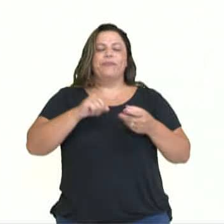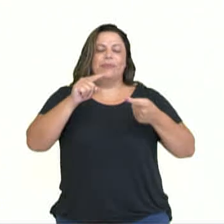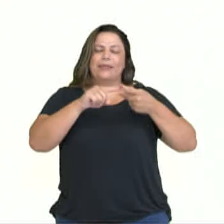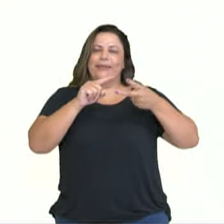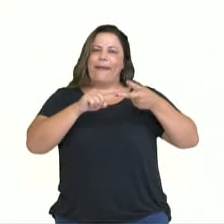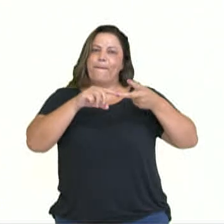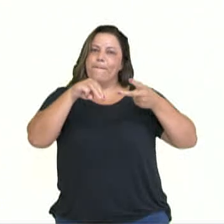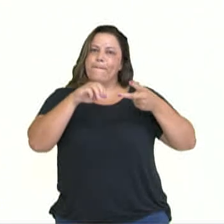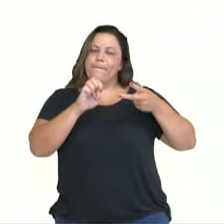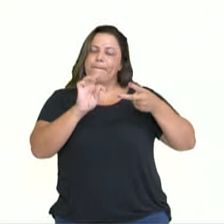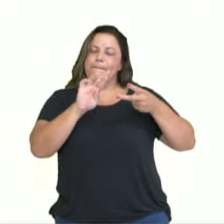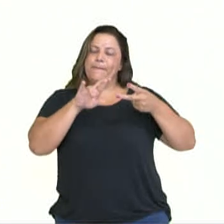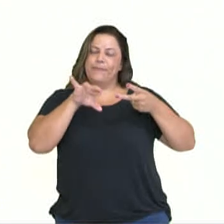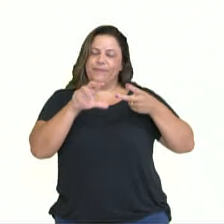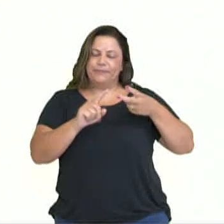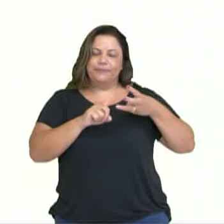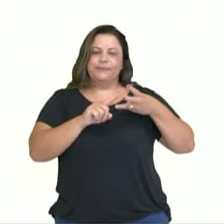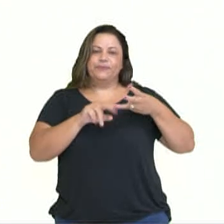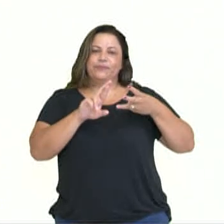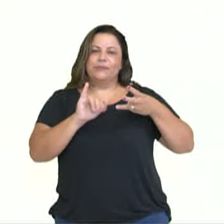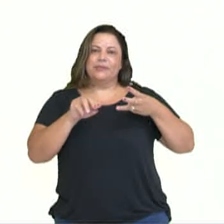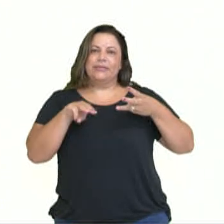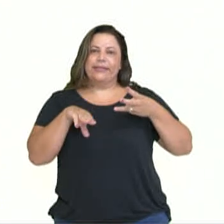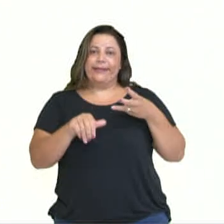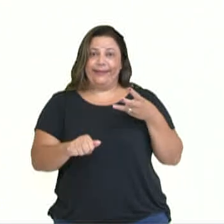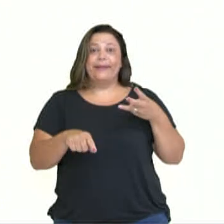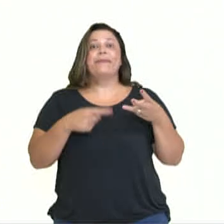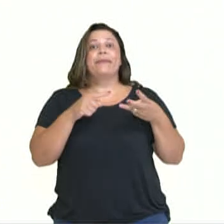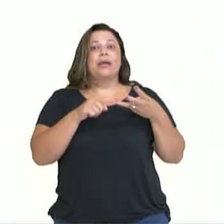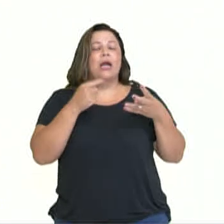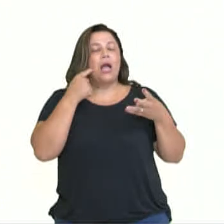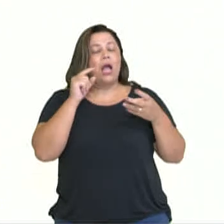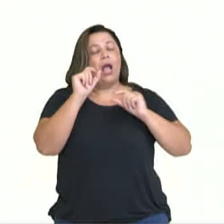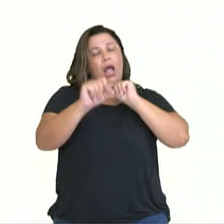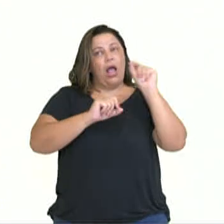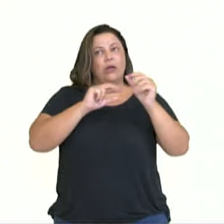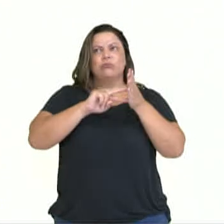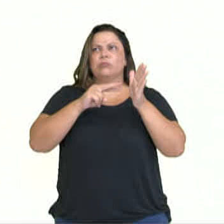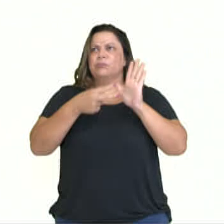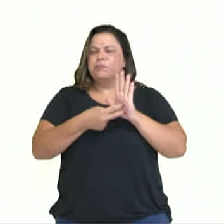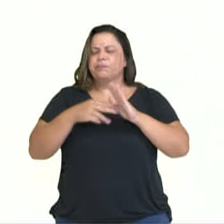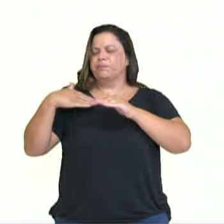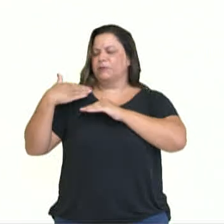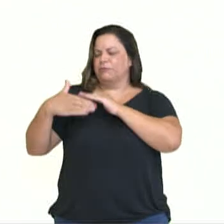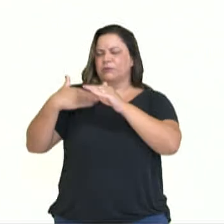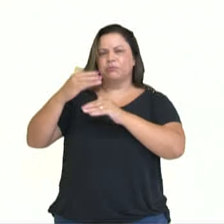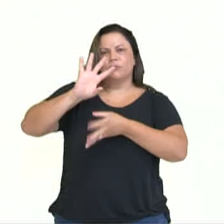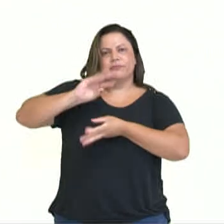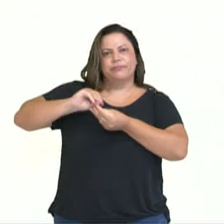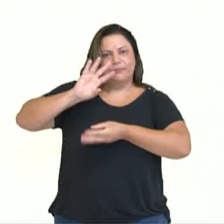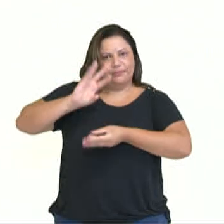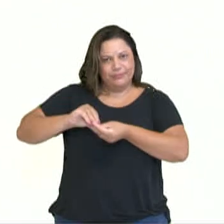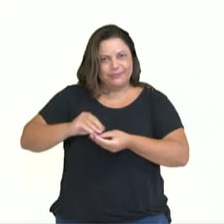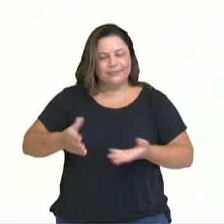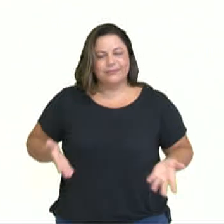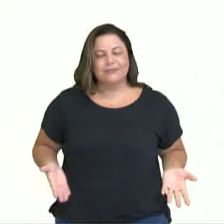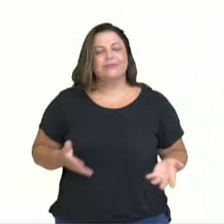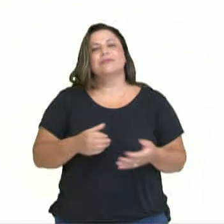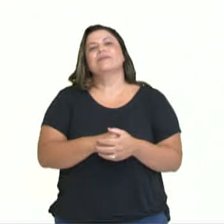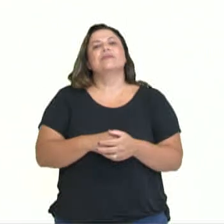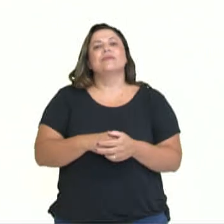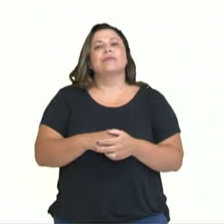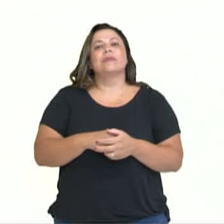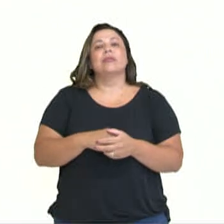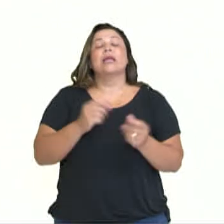né? Eu quero que vocês façam o seguinte, e a questão do significado, introdução, desenvolvimento e conclusão, né?